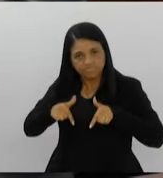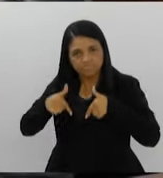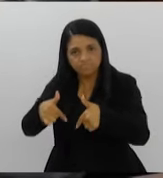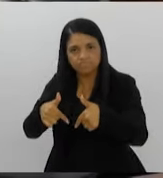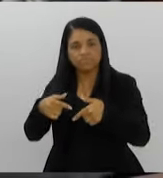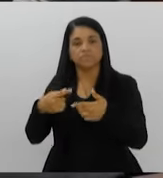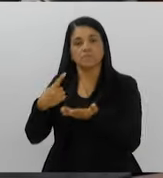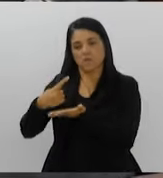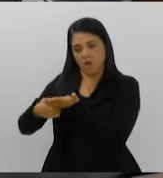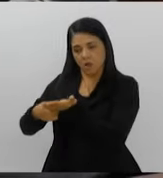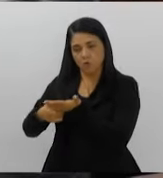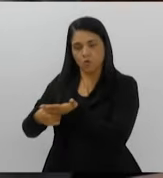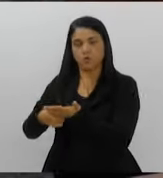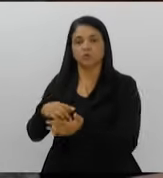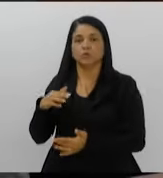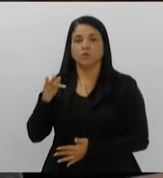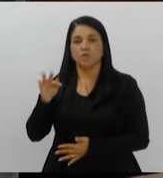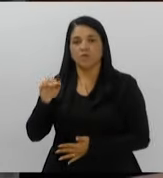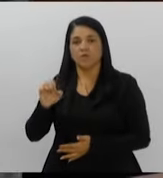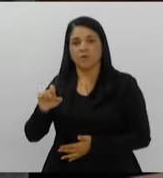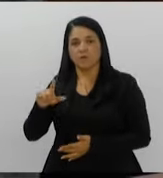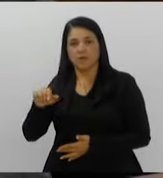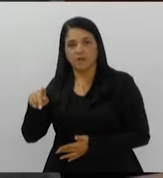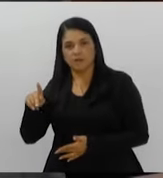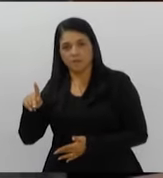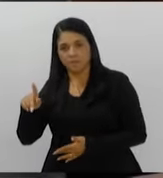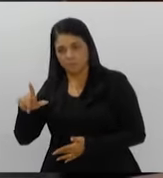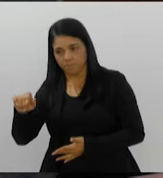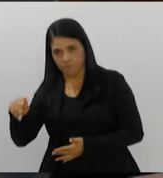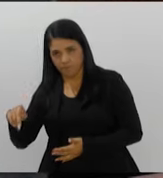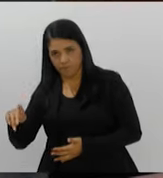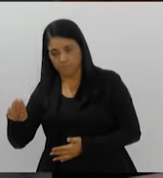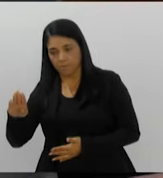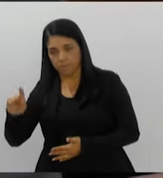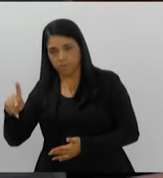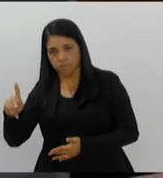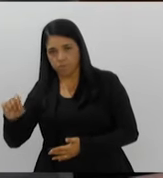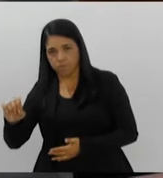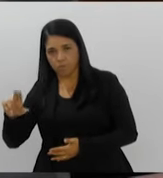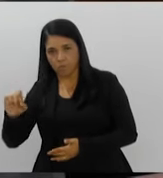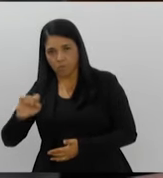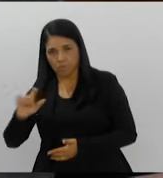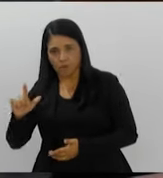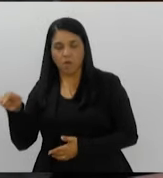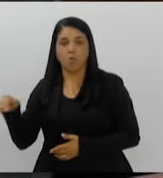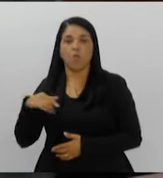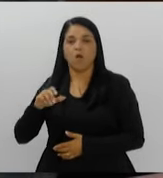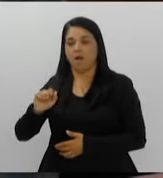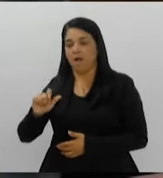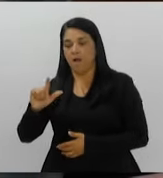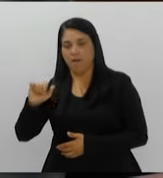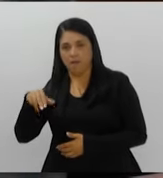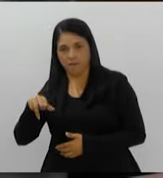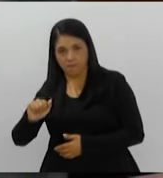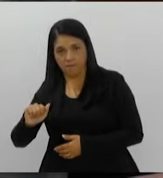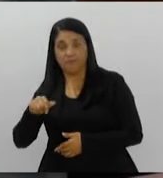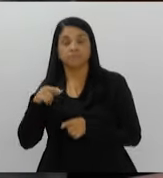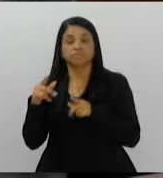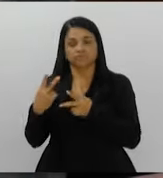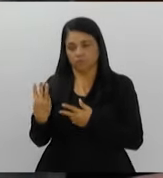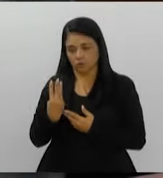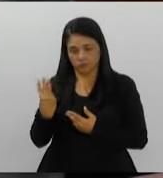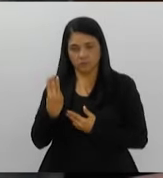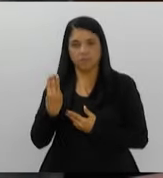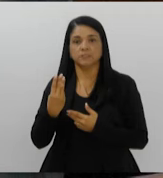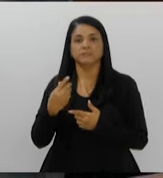acordo, eu, o deputado Felipe Pobel, o deputado Alan Lopes, estamos aprimorando o texto com essas emendas e rogando à